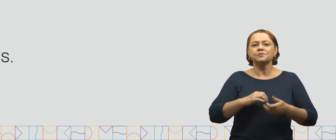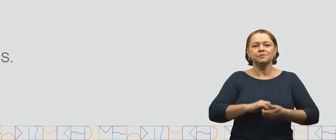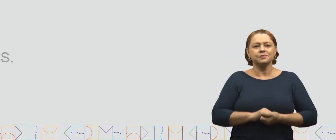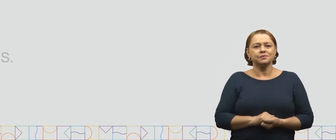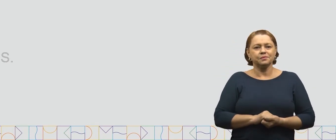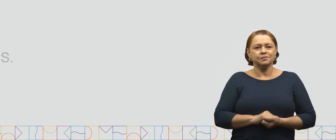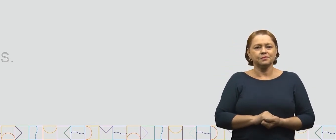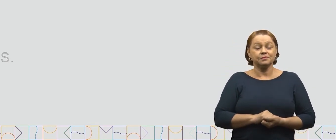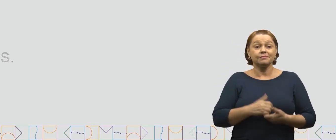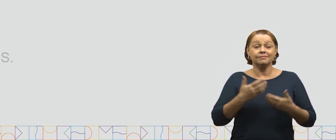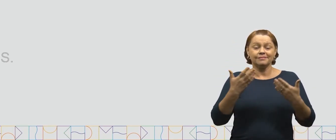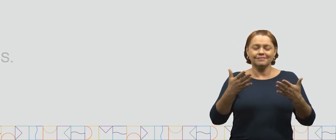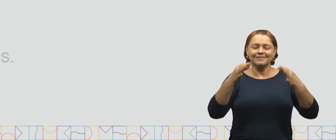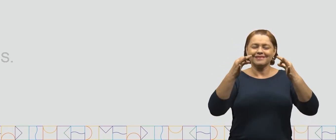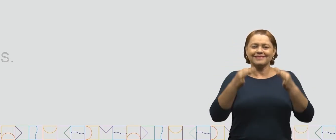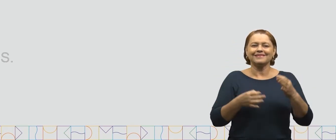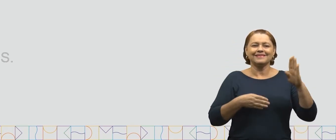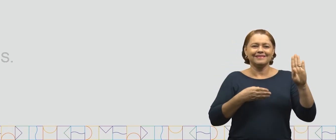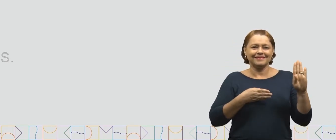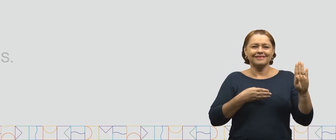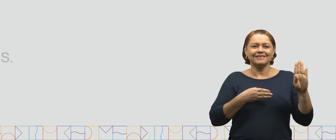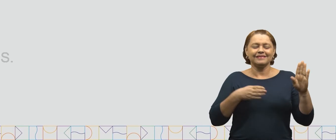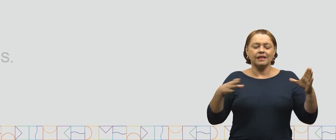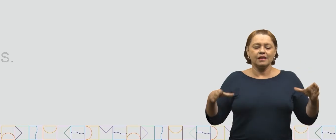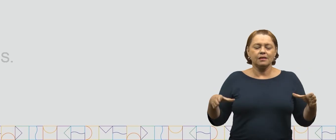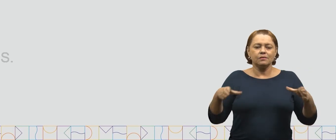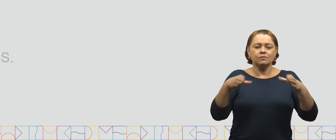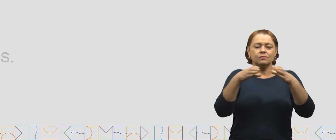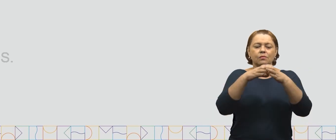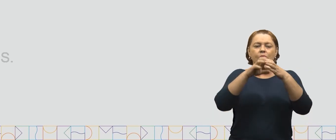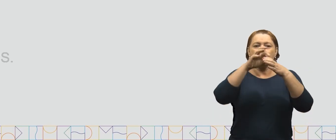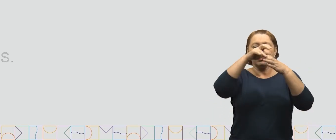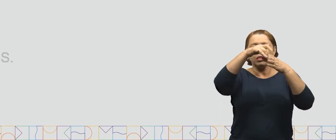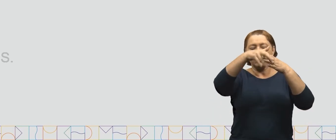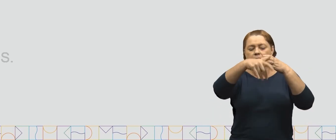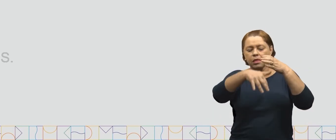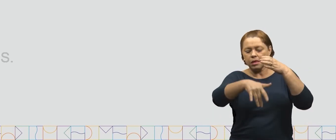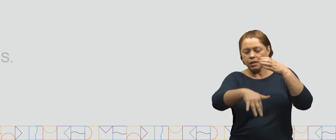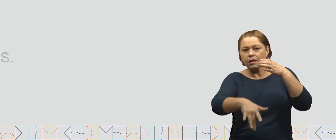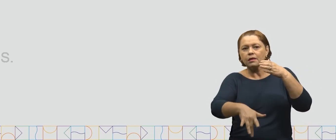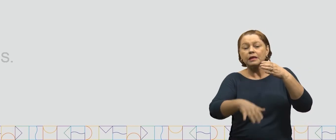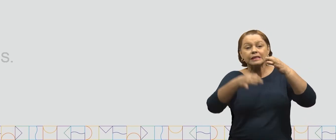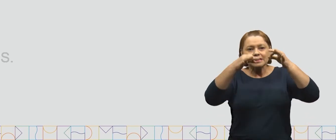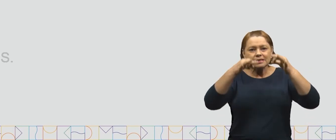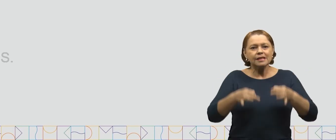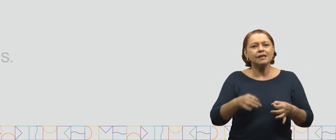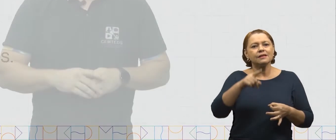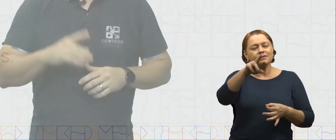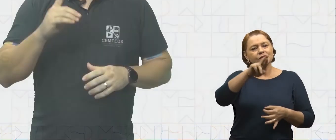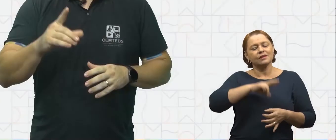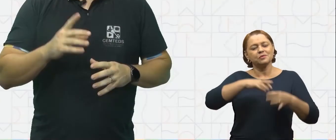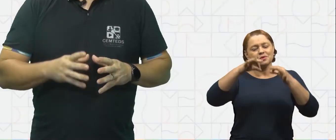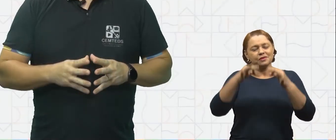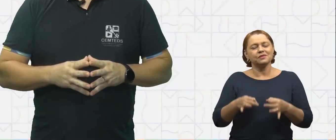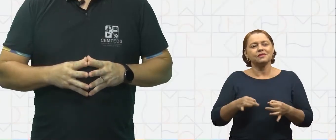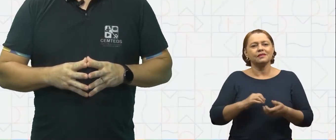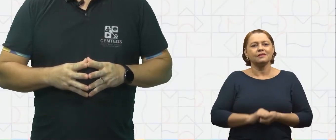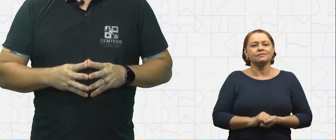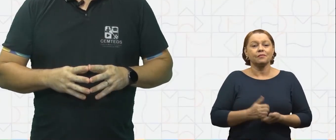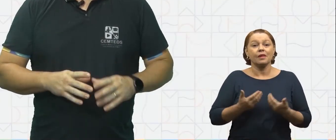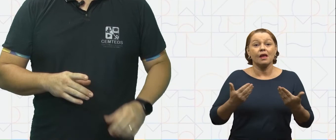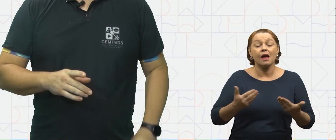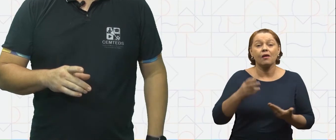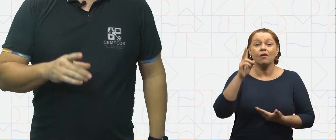correta. Exatamente, letra B novamente, vulcões. Certeza que você acertou. Agora,